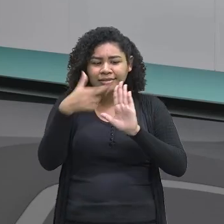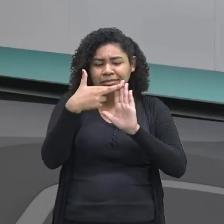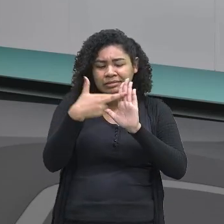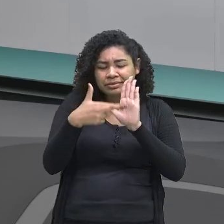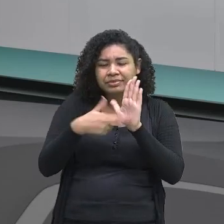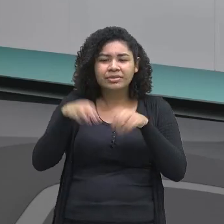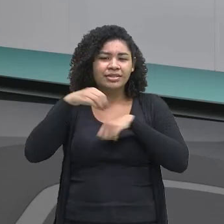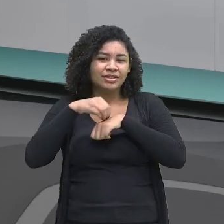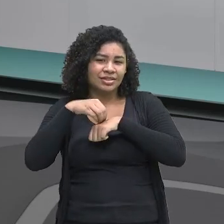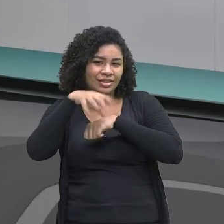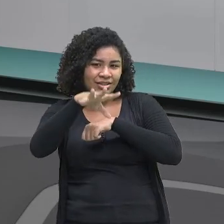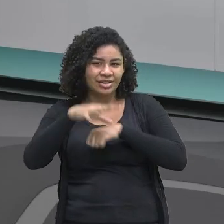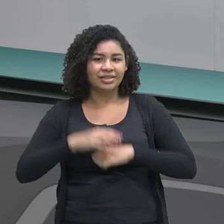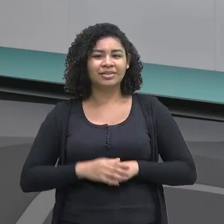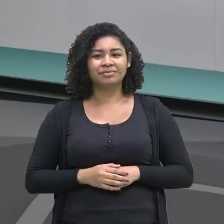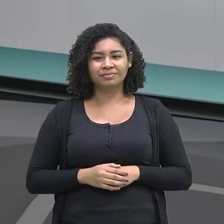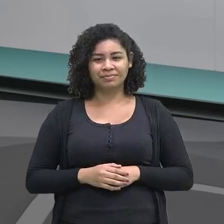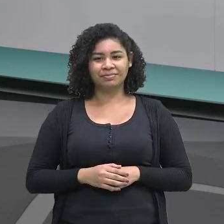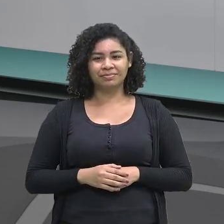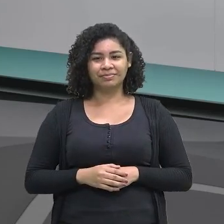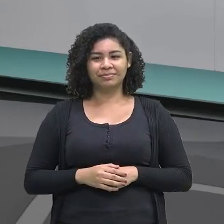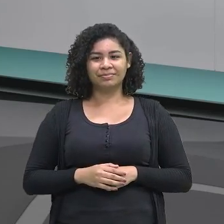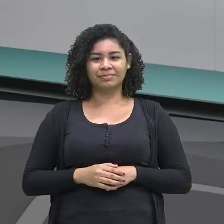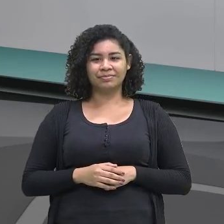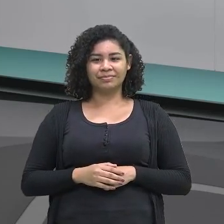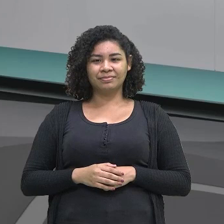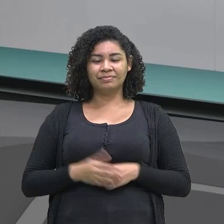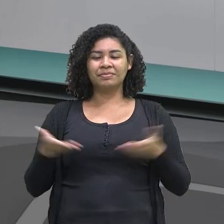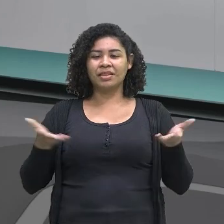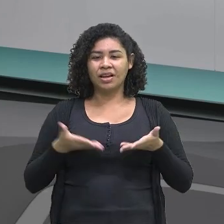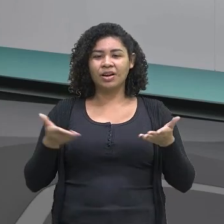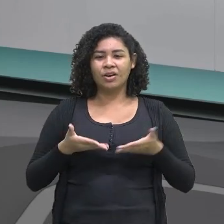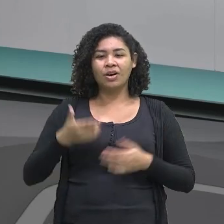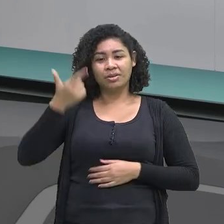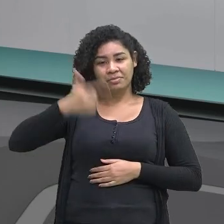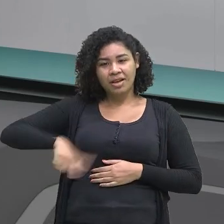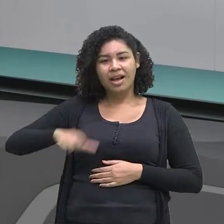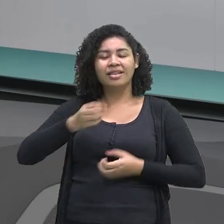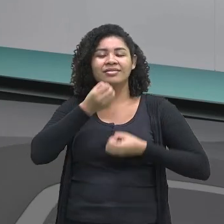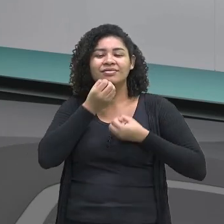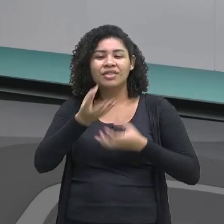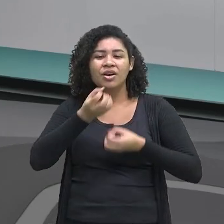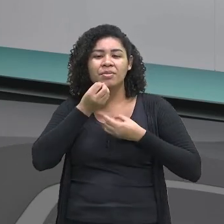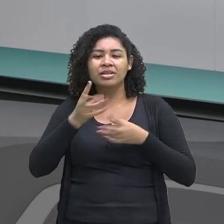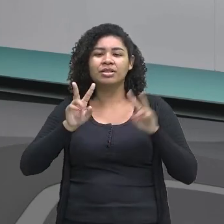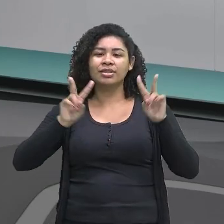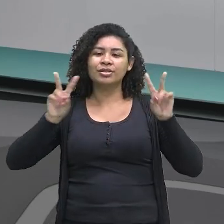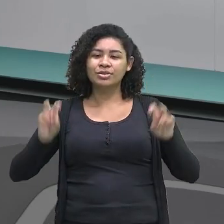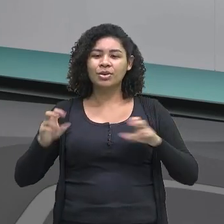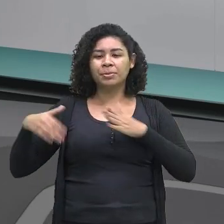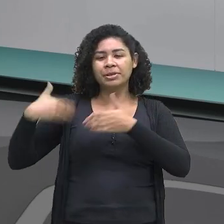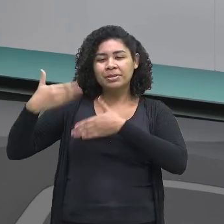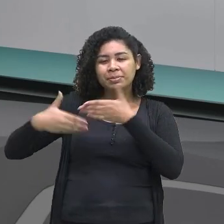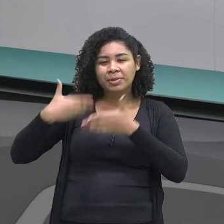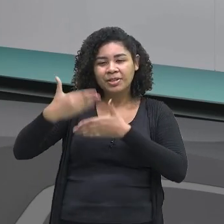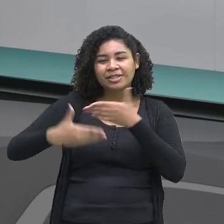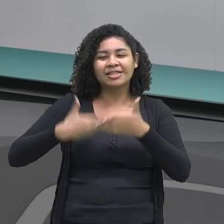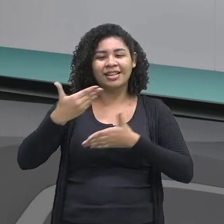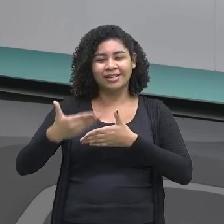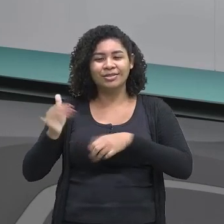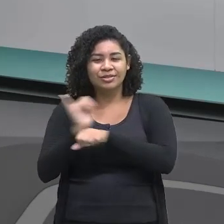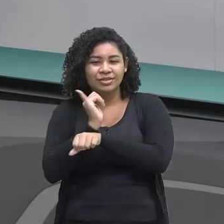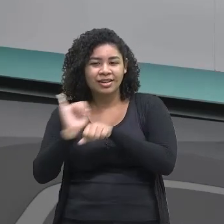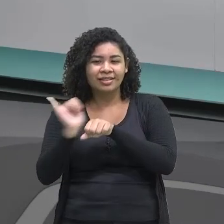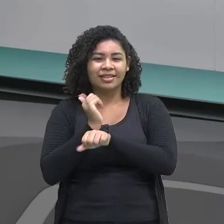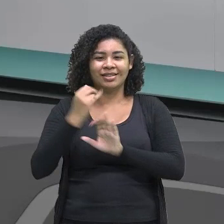tá? Nós vamos ver agora mais uma informação aí sobre esse processo de scanning,